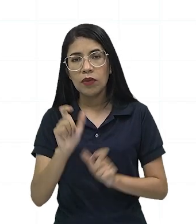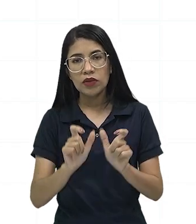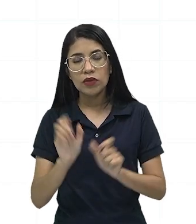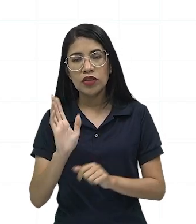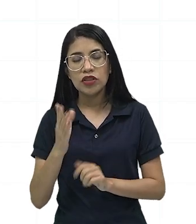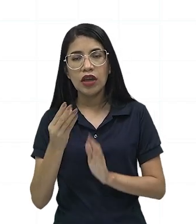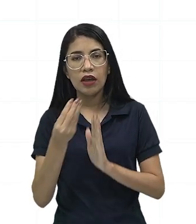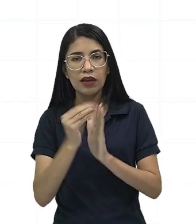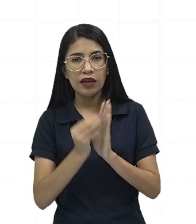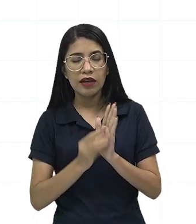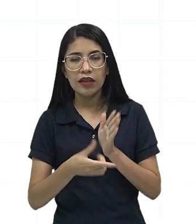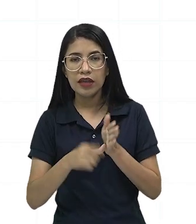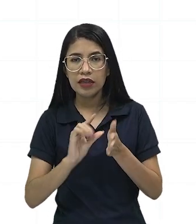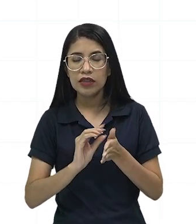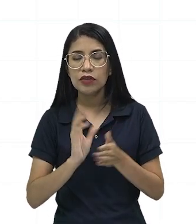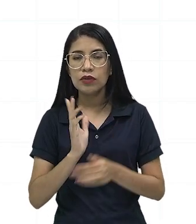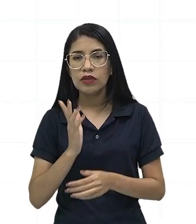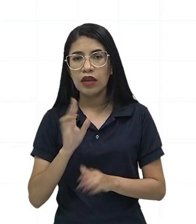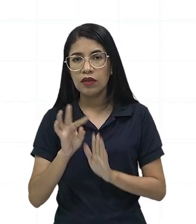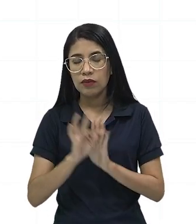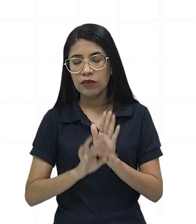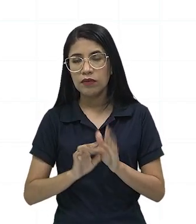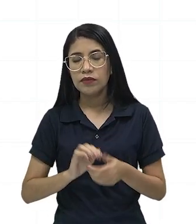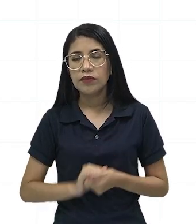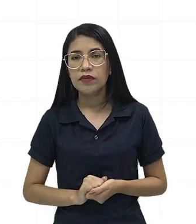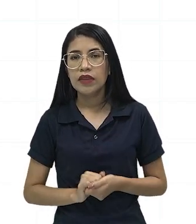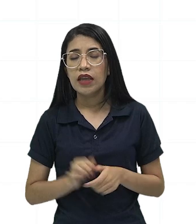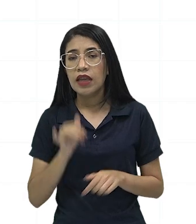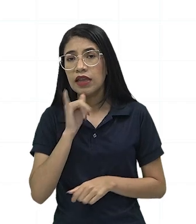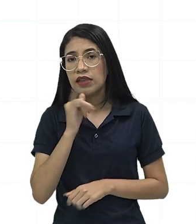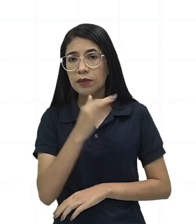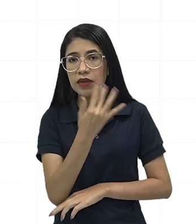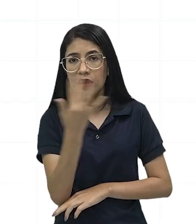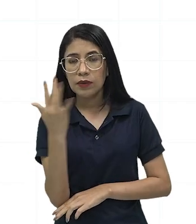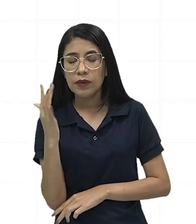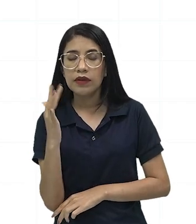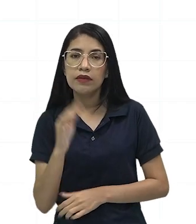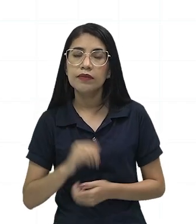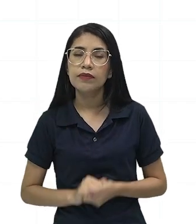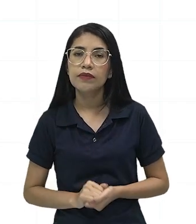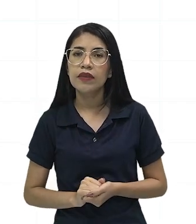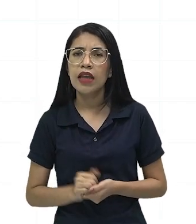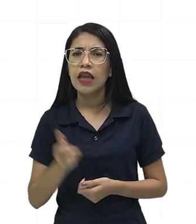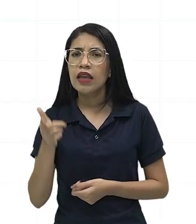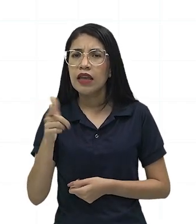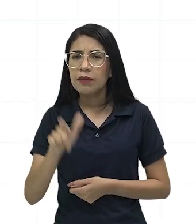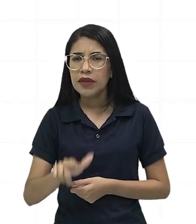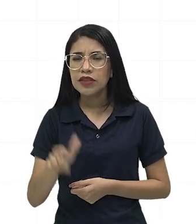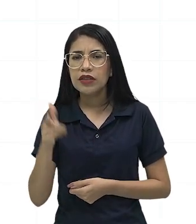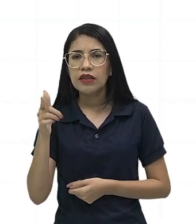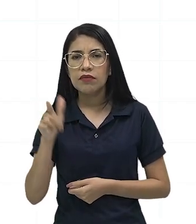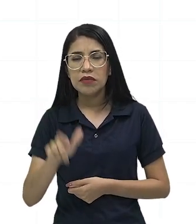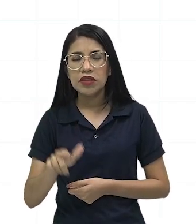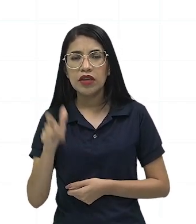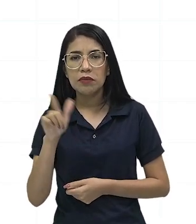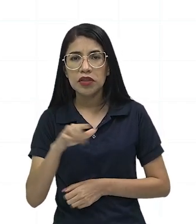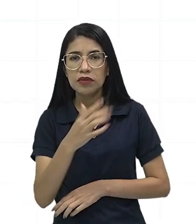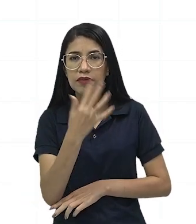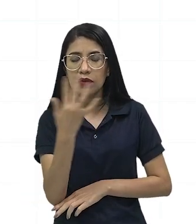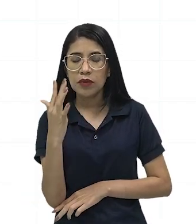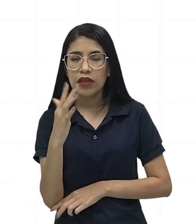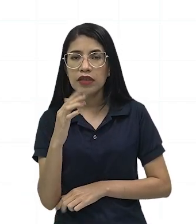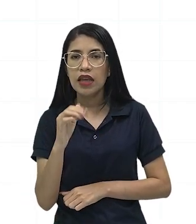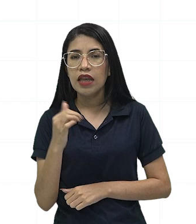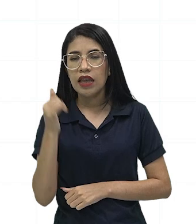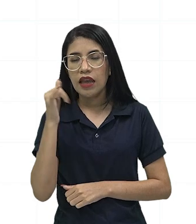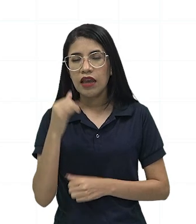no texto. Falamos então de repetição, que você pode falar sobre natureza. Mas repetir o tempo todo natureza sem usar um outro termo